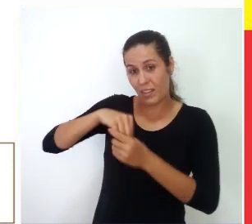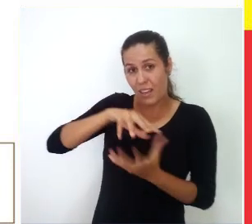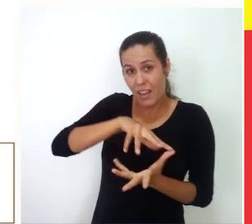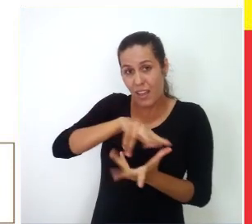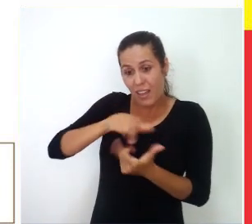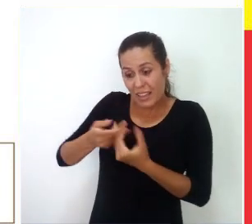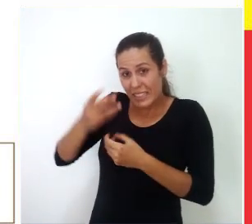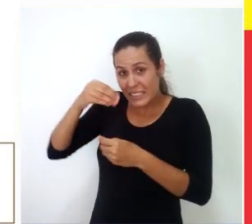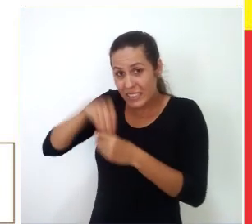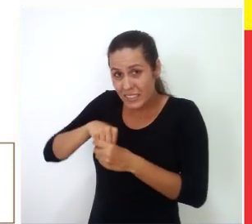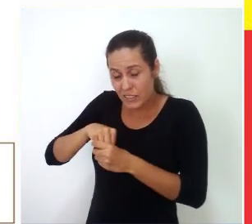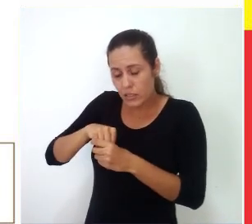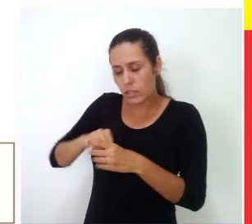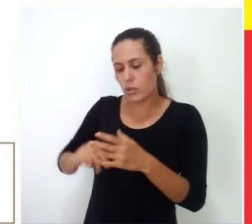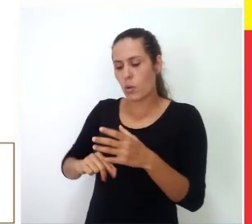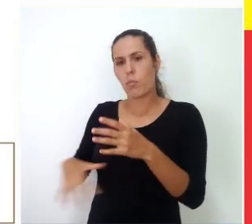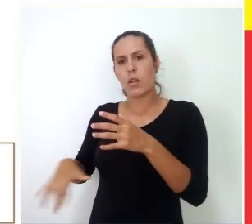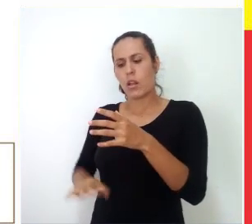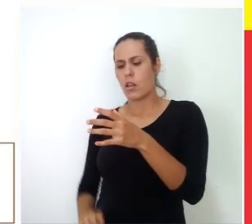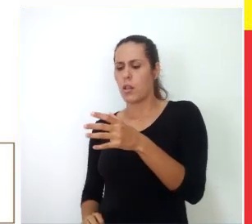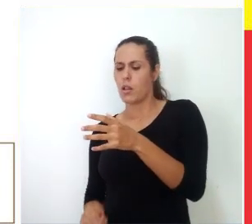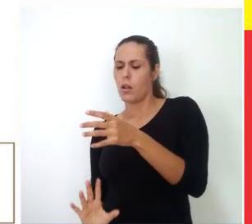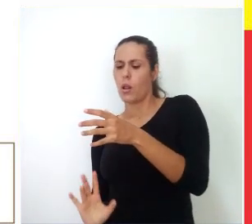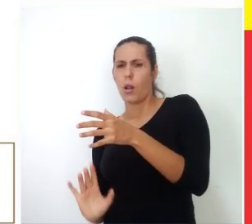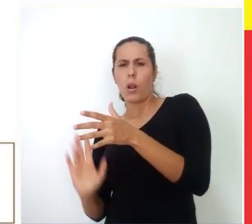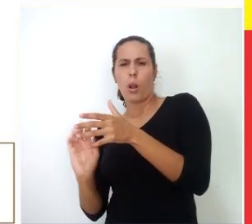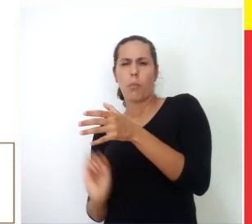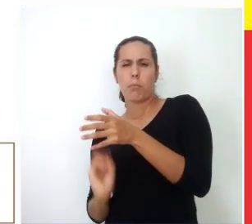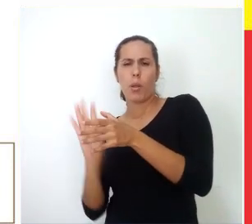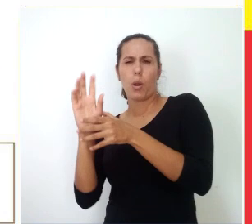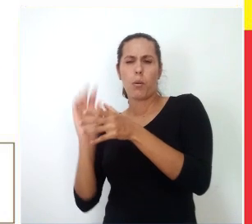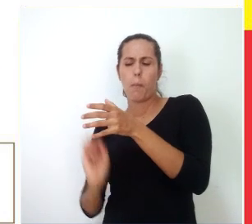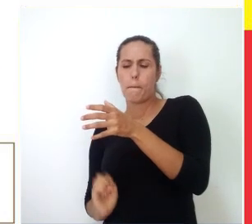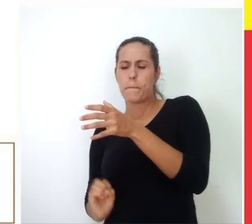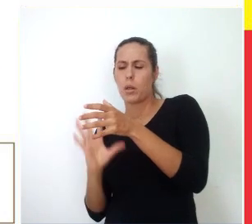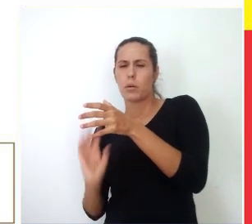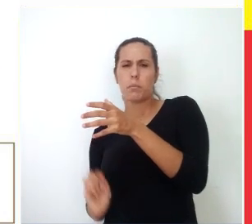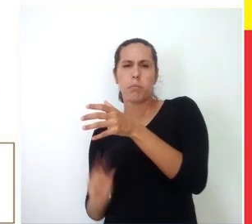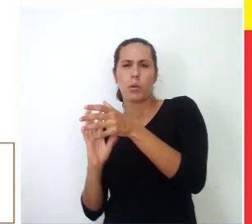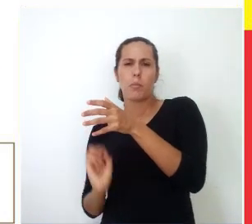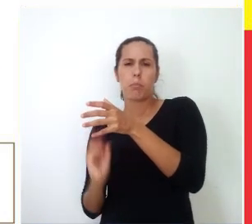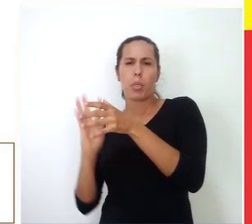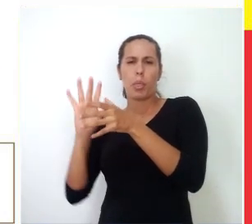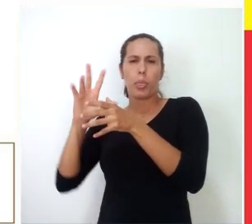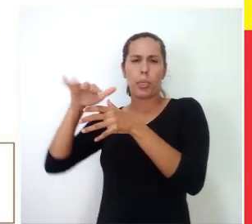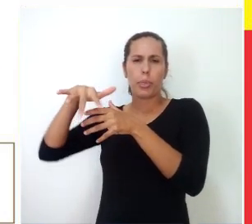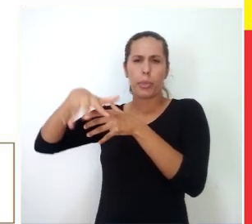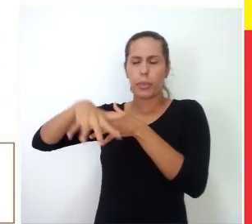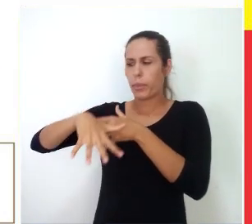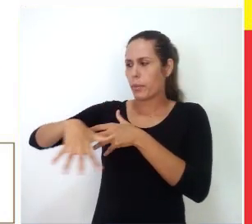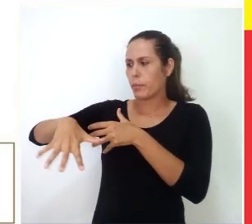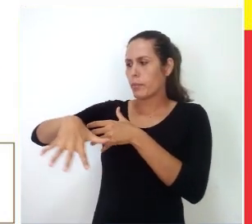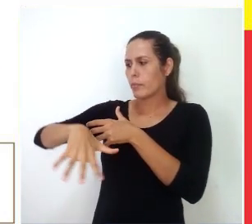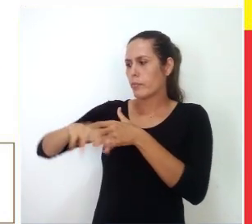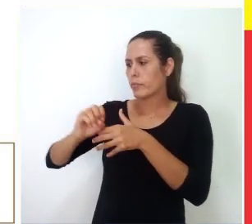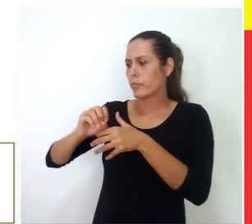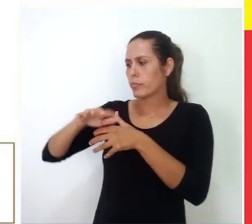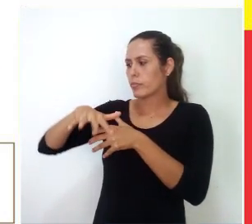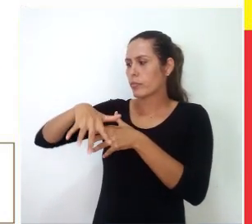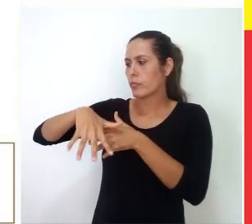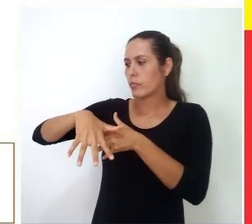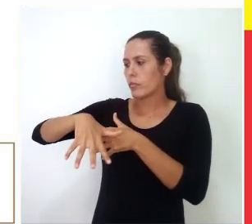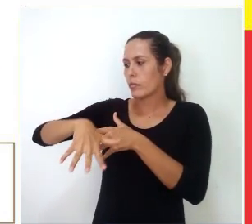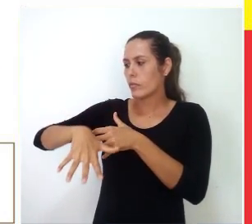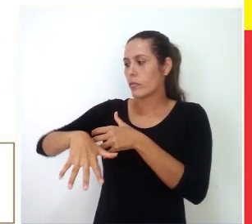da Terra, tá certo? Vão sendo expelidos pelo vulcão e vão acumulando